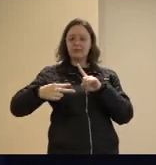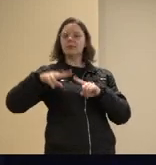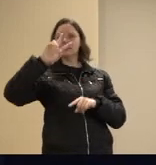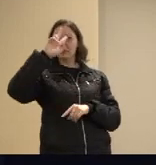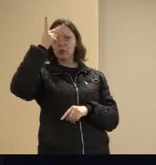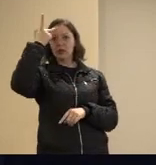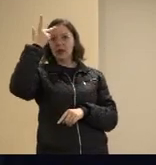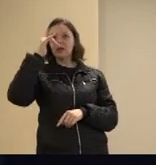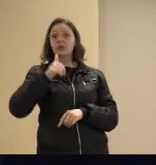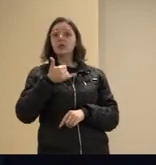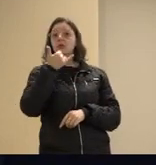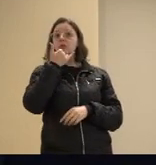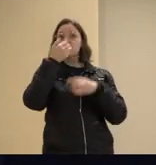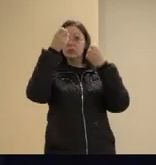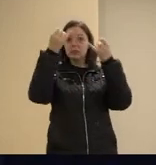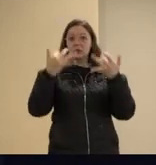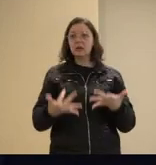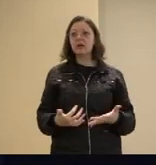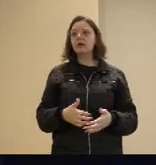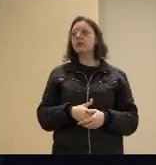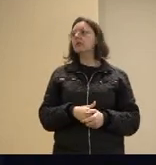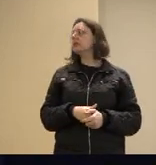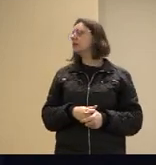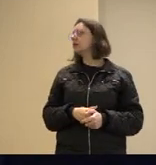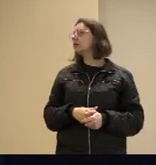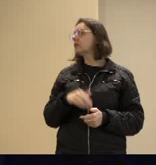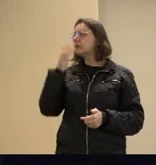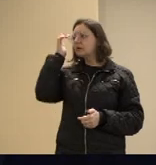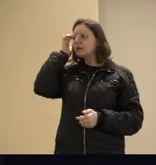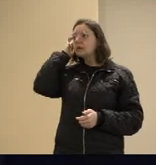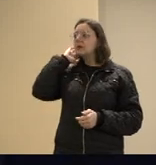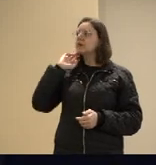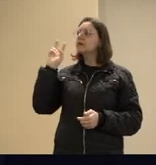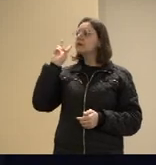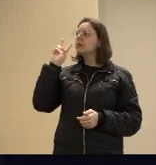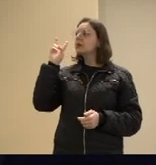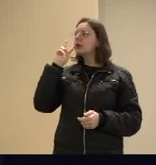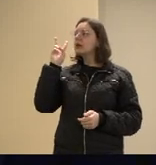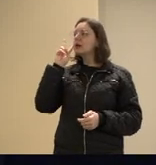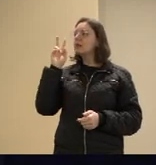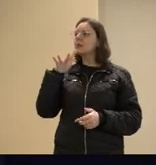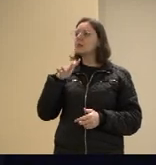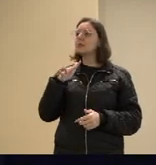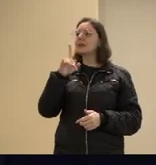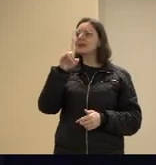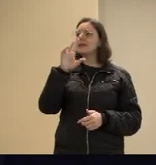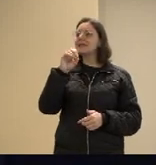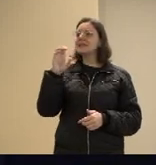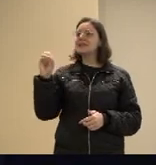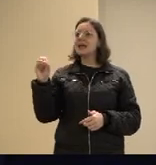isso? Eu não lembro exatamente de cabeça, mas eu acho que é mais de 100 devoluções.